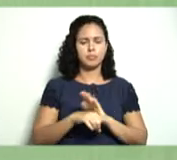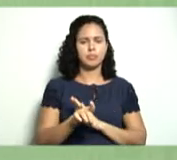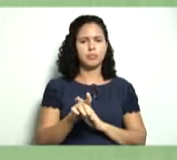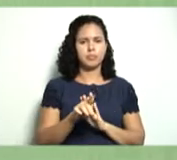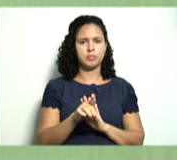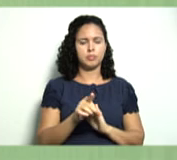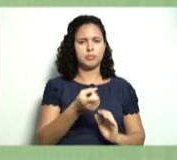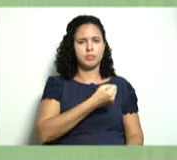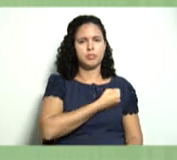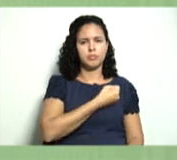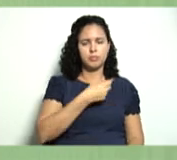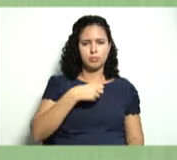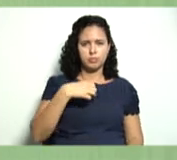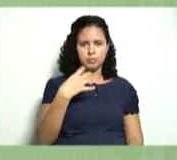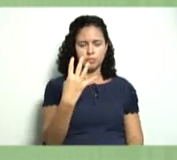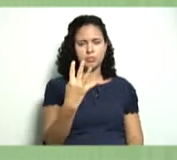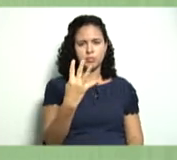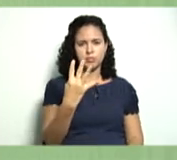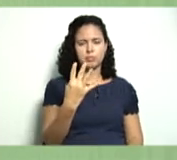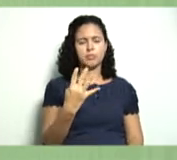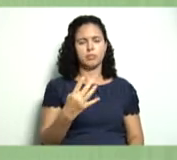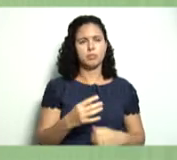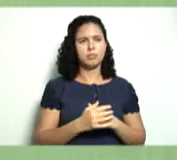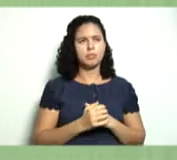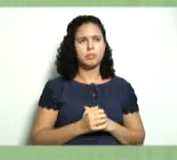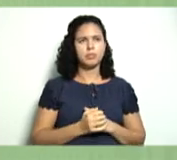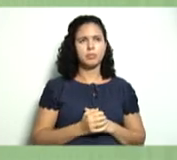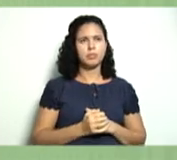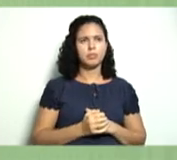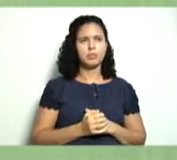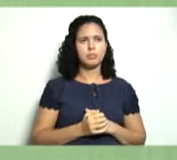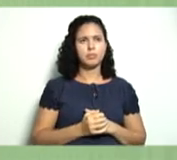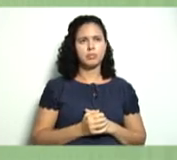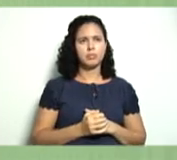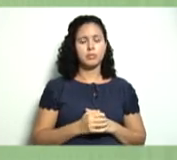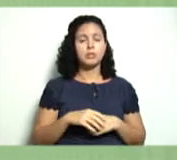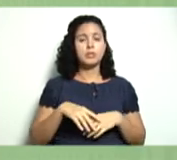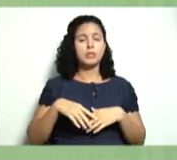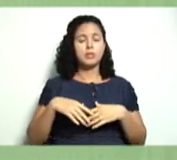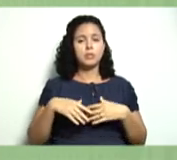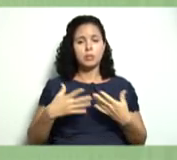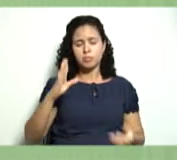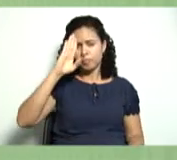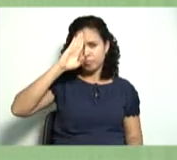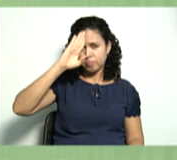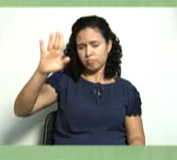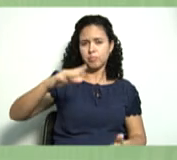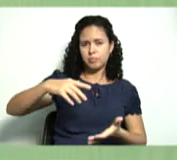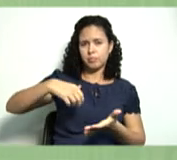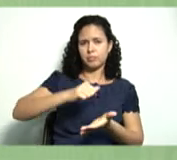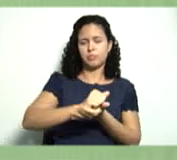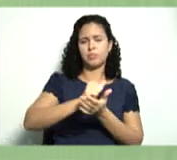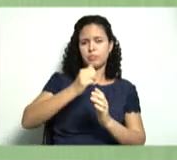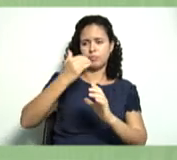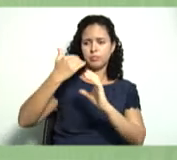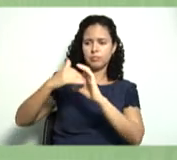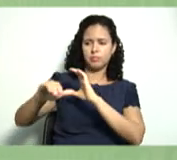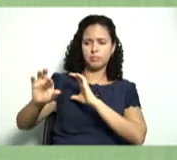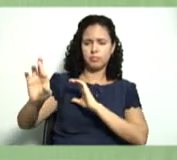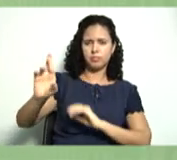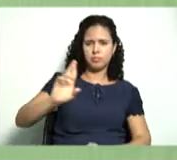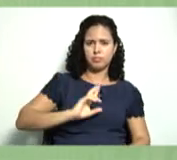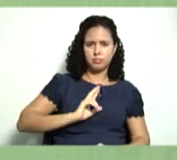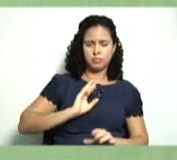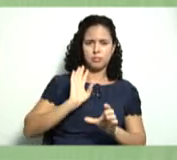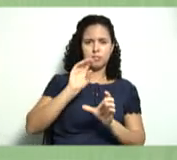número 4 a questão 4 qual é o principal protocolo de envio e recebimento de dados na internet